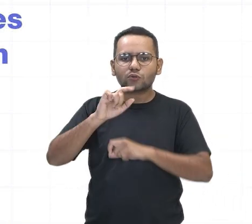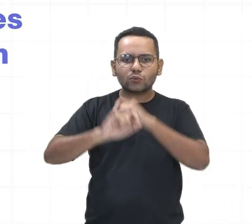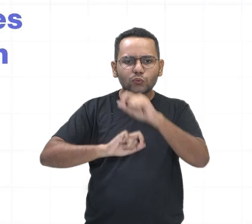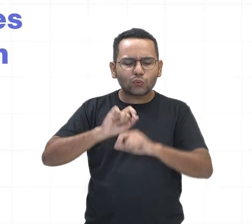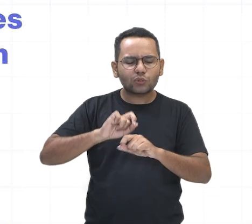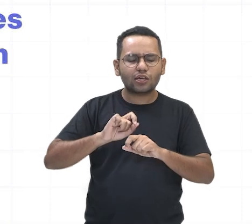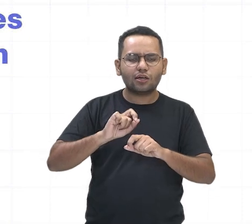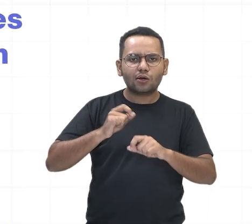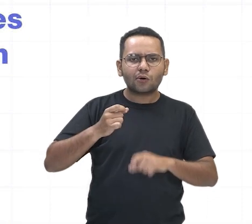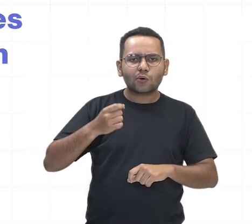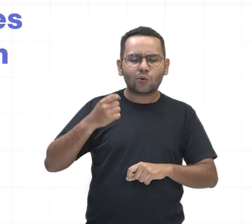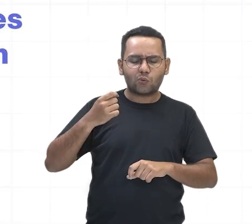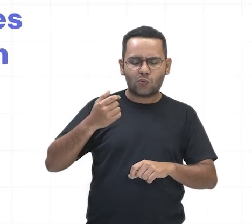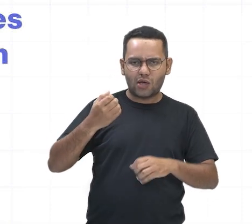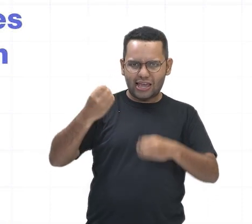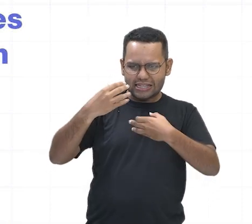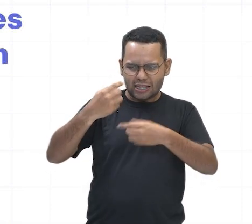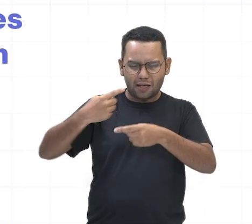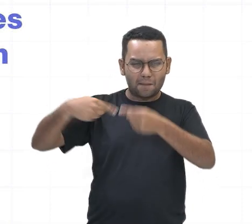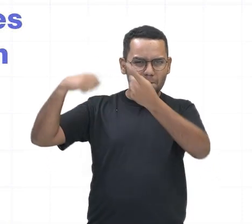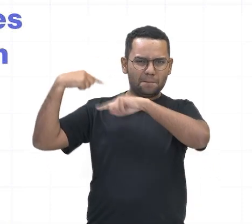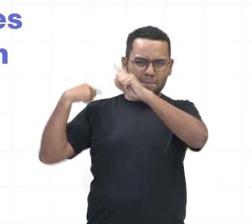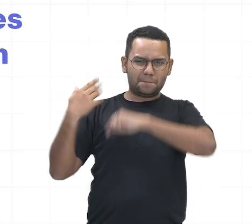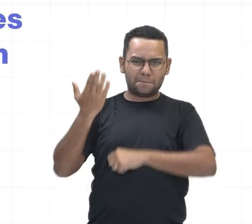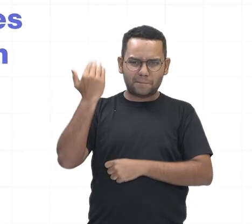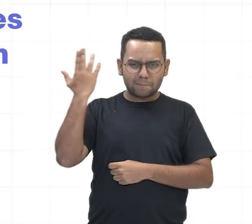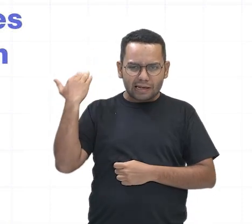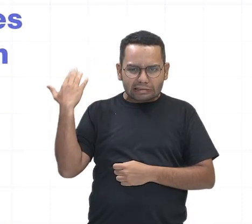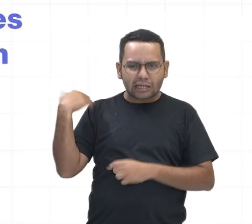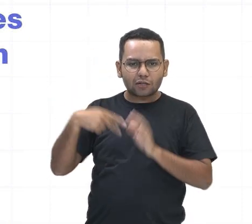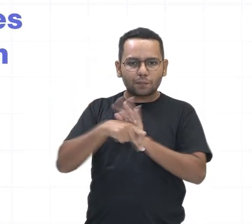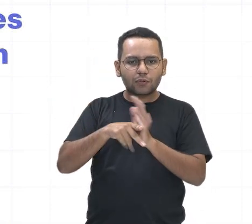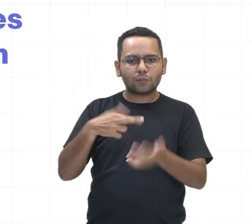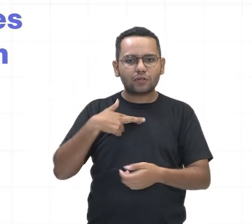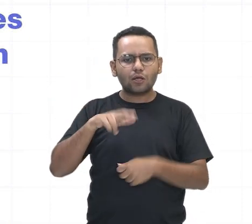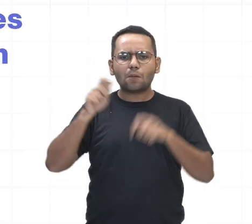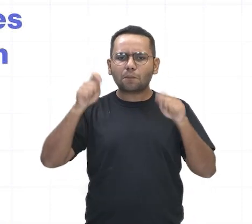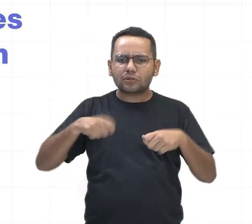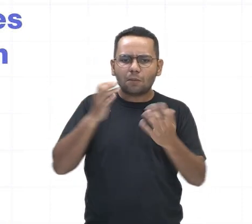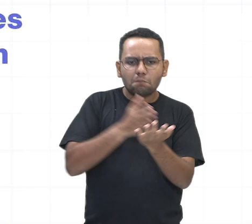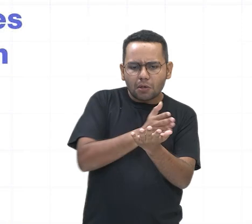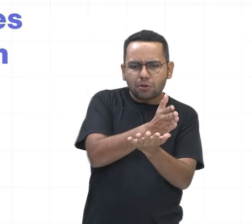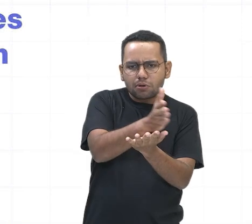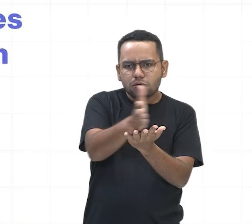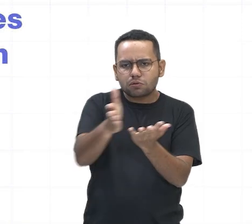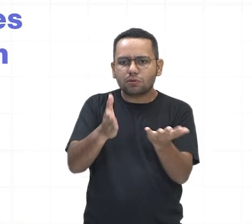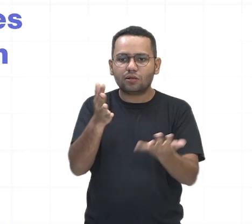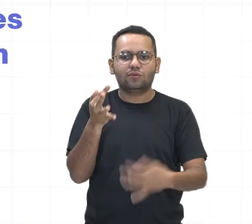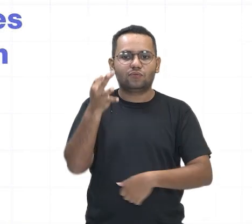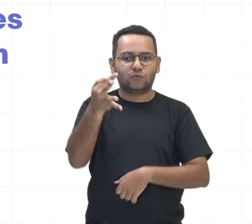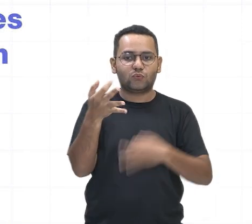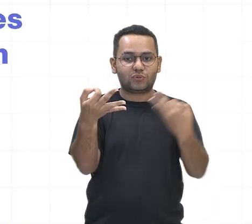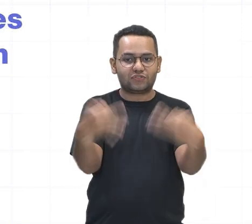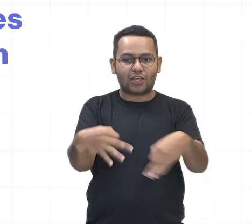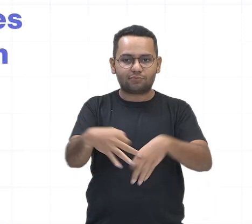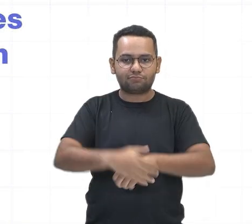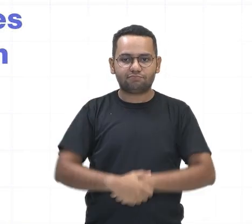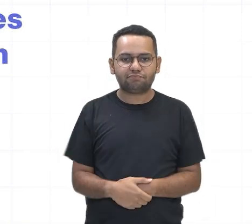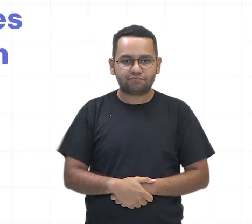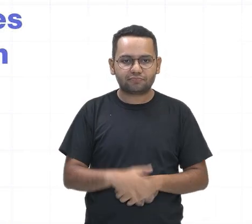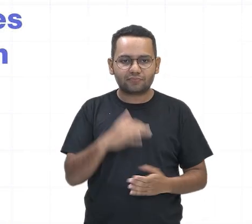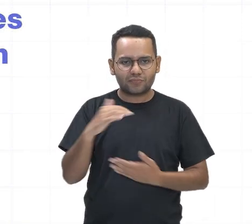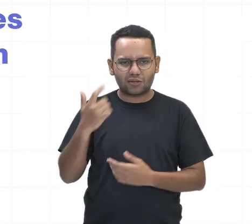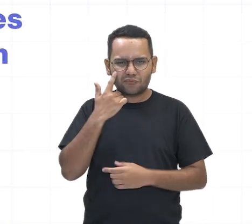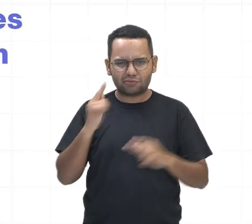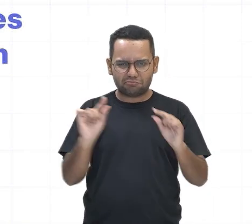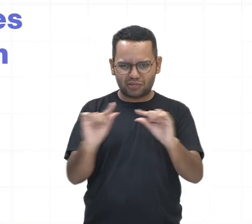nossas religiões seja capaz de apontar caminhos também para o futuro. Olha só, temos